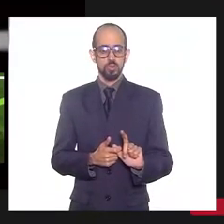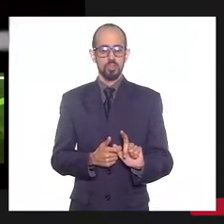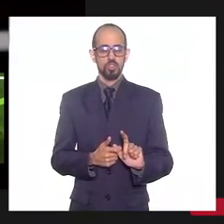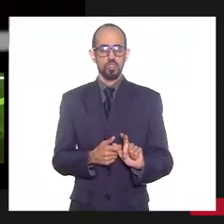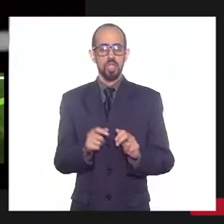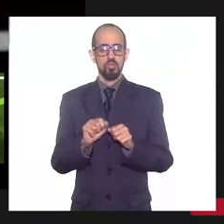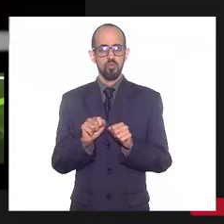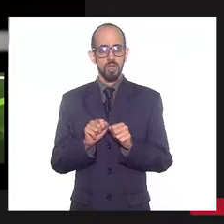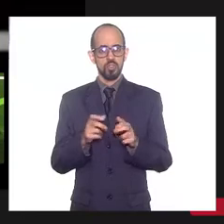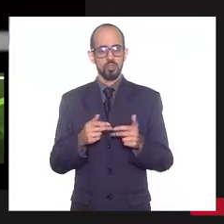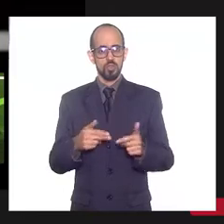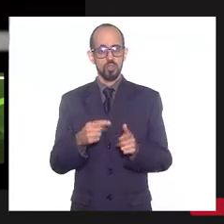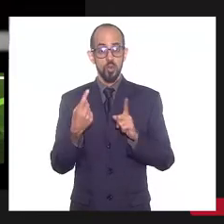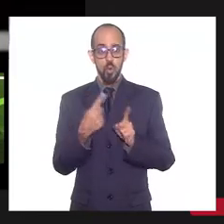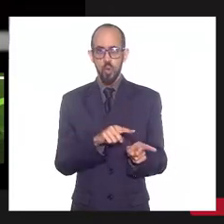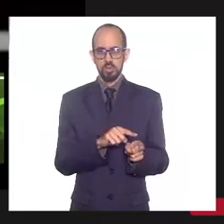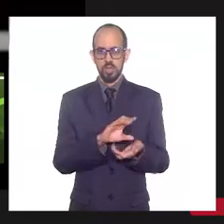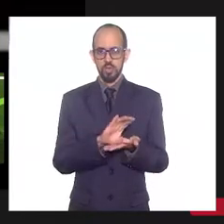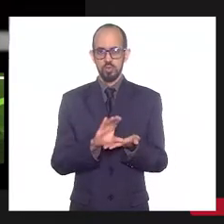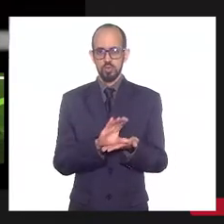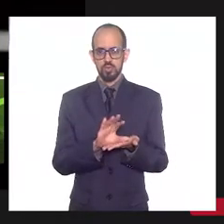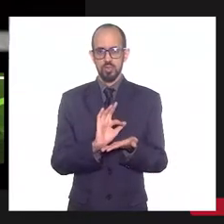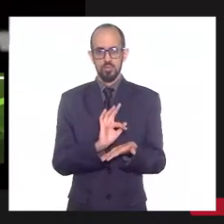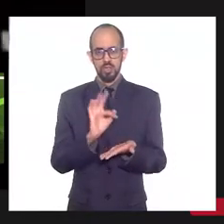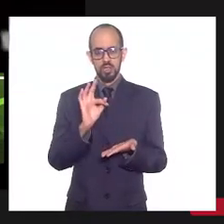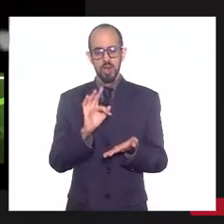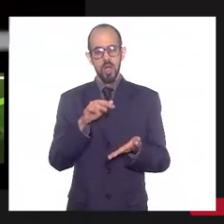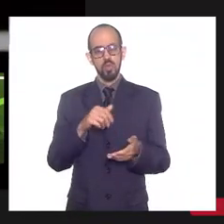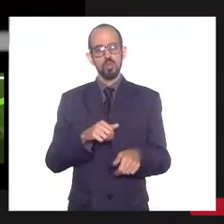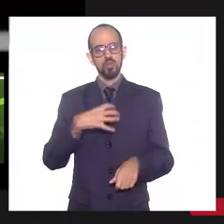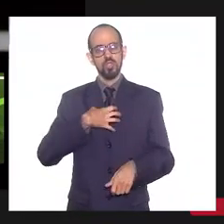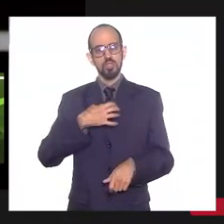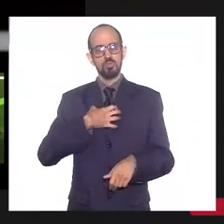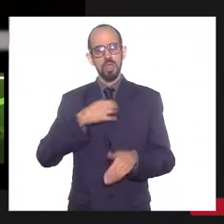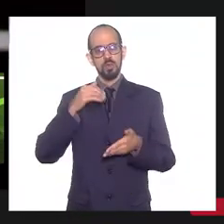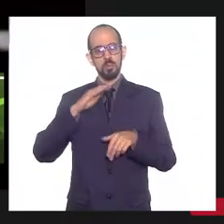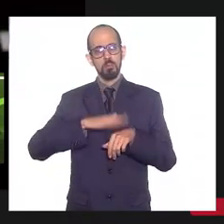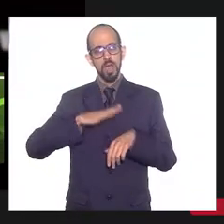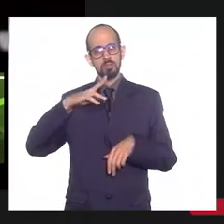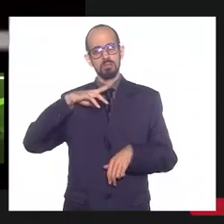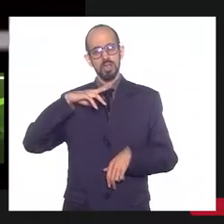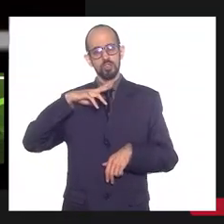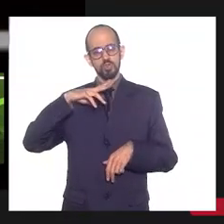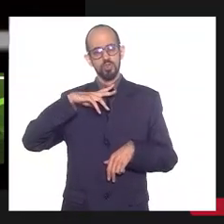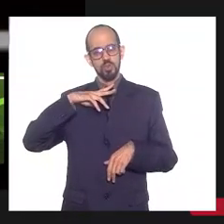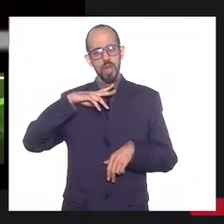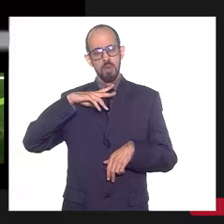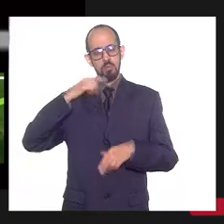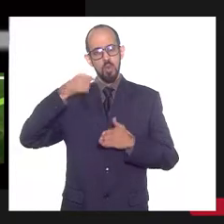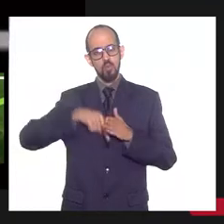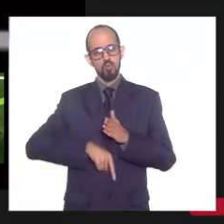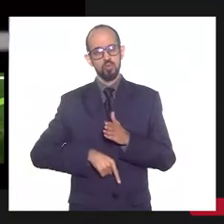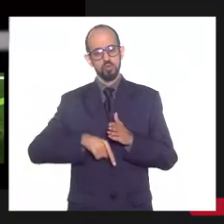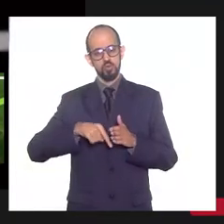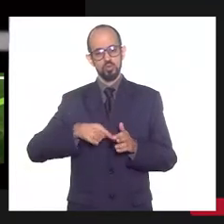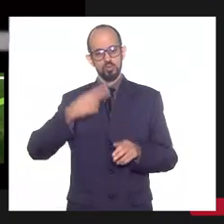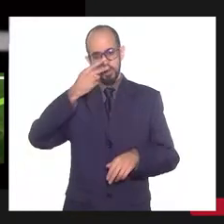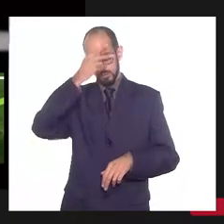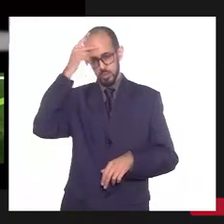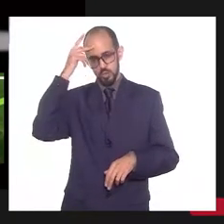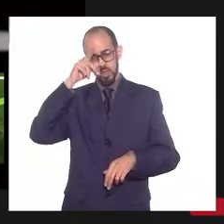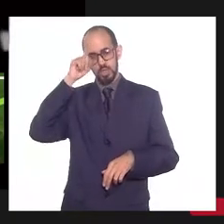constituição espere o sentimento mais íntimo e particular que alguém possa ter na vida eu